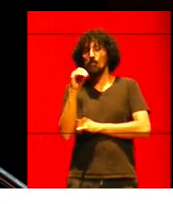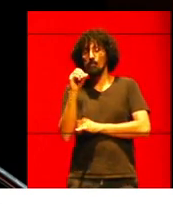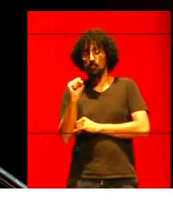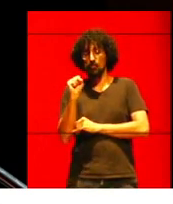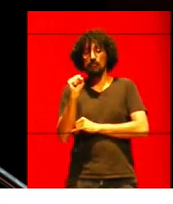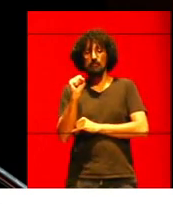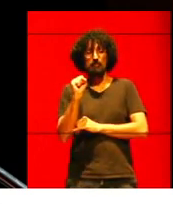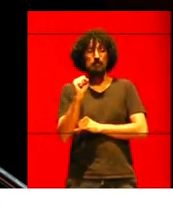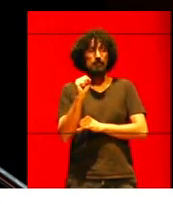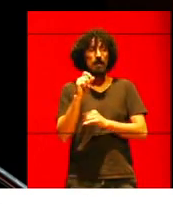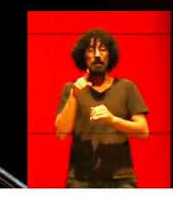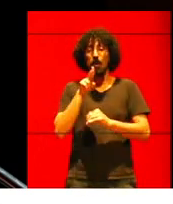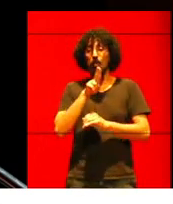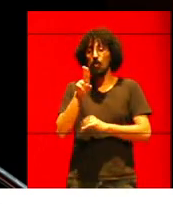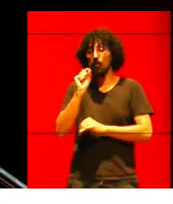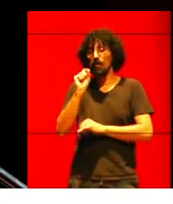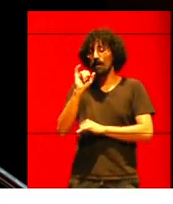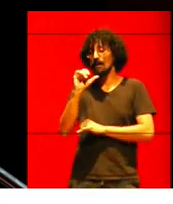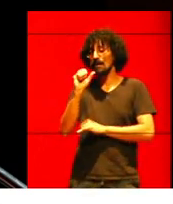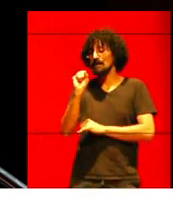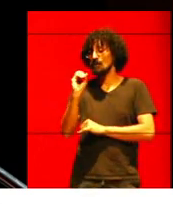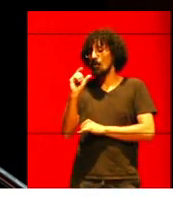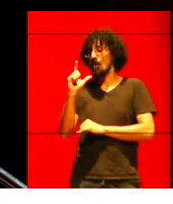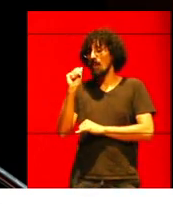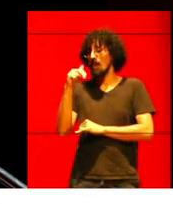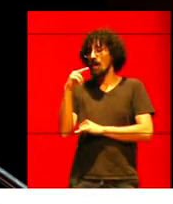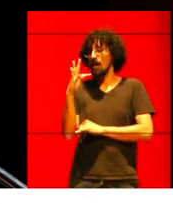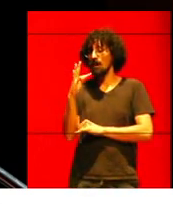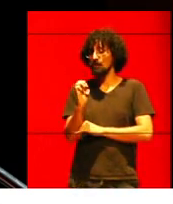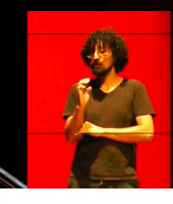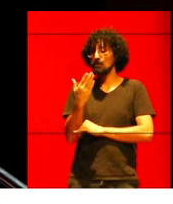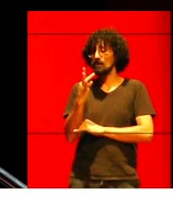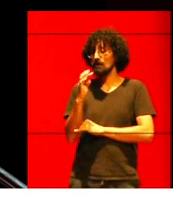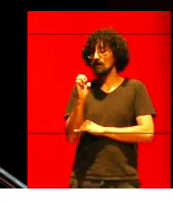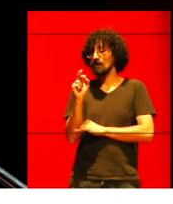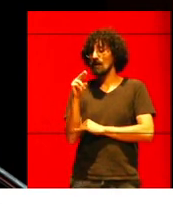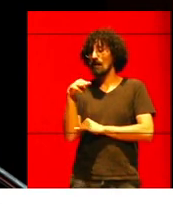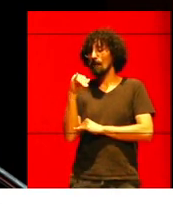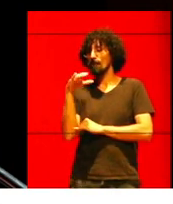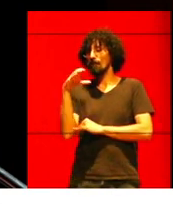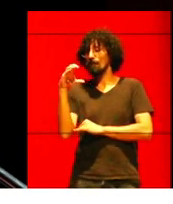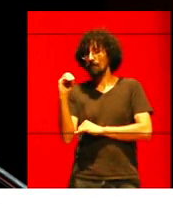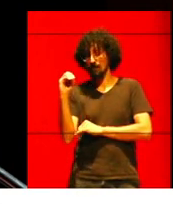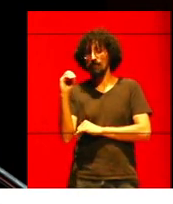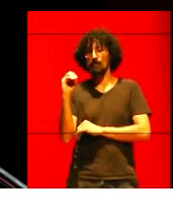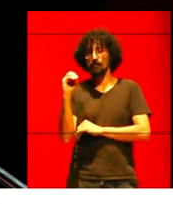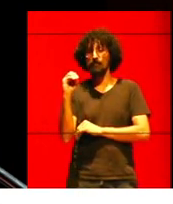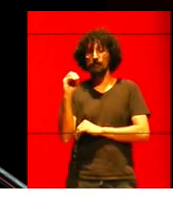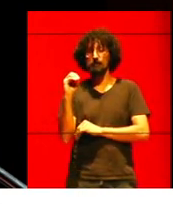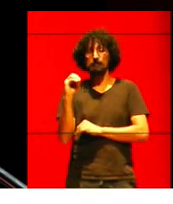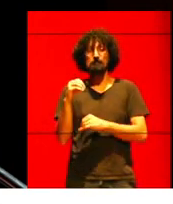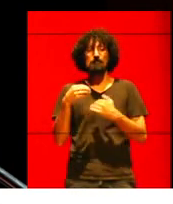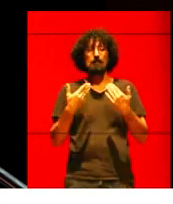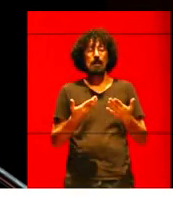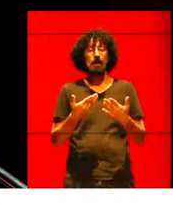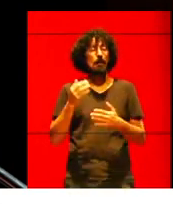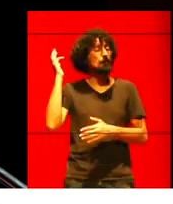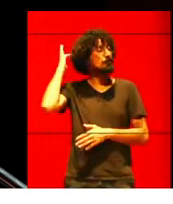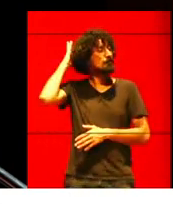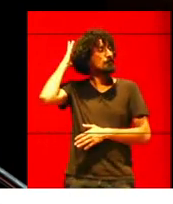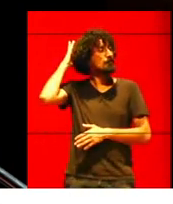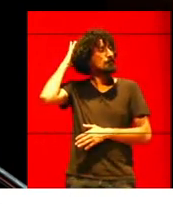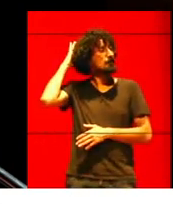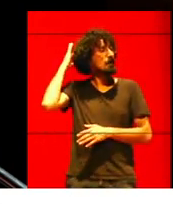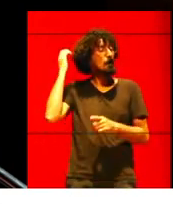Isolante térmico, sobretudo aos organismos que vivem em regiões demasiadamente frias, eles